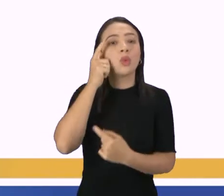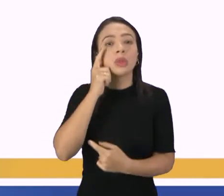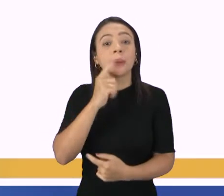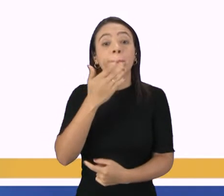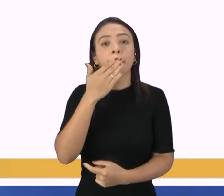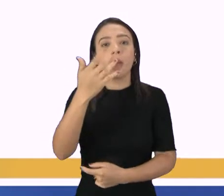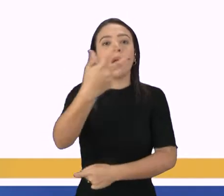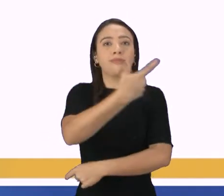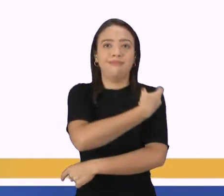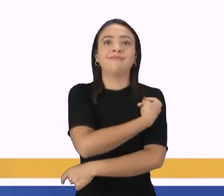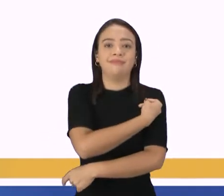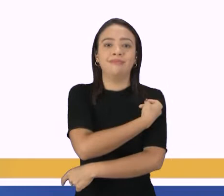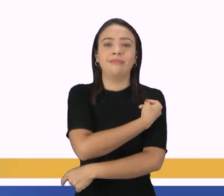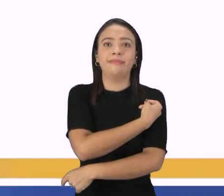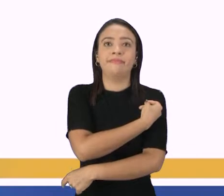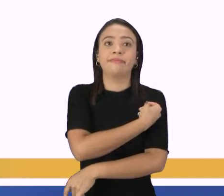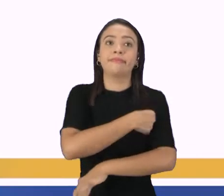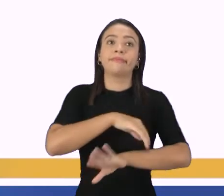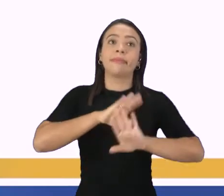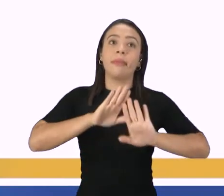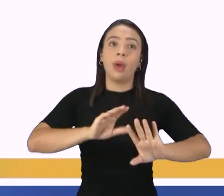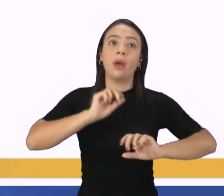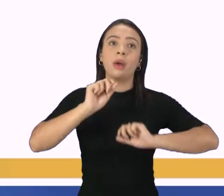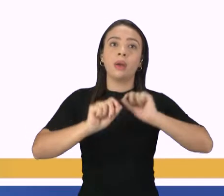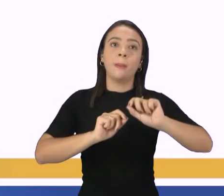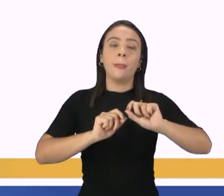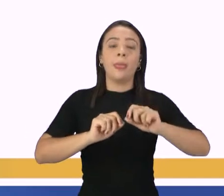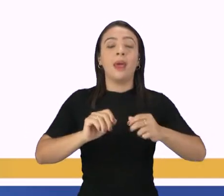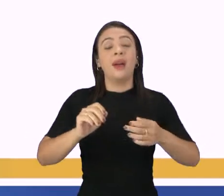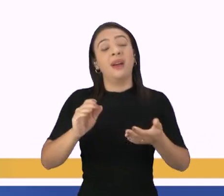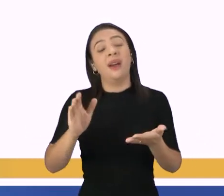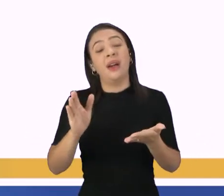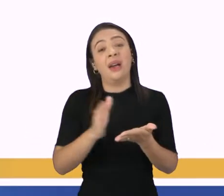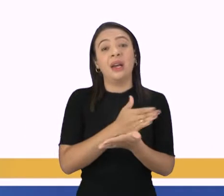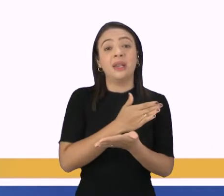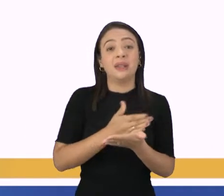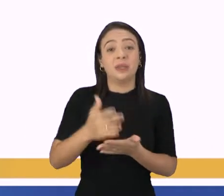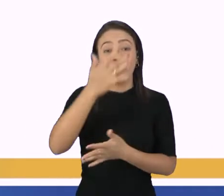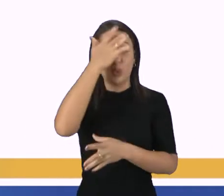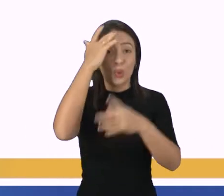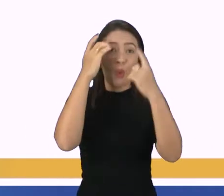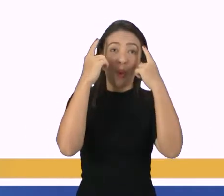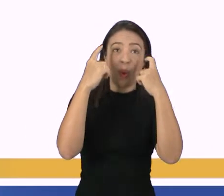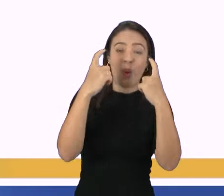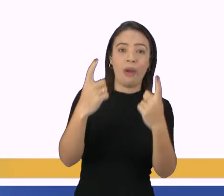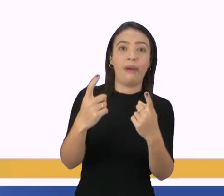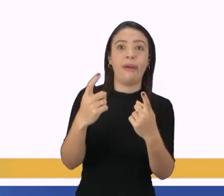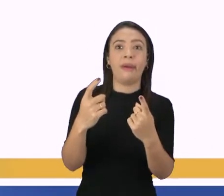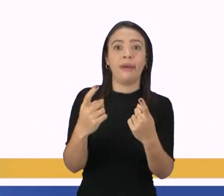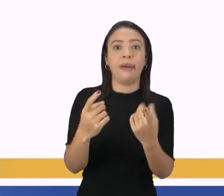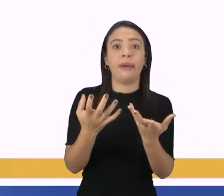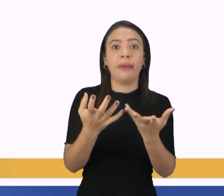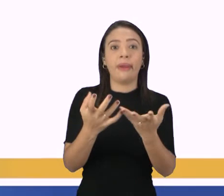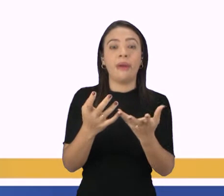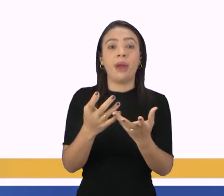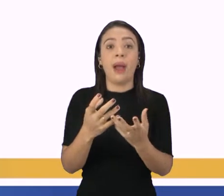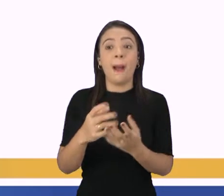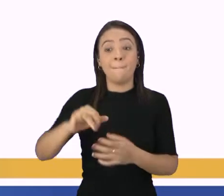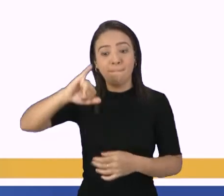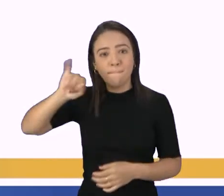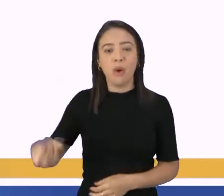a vacina. Infelizmente, a malandragem acaba se beneficiando até da doença das